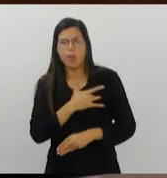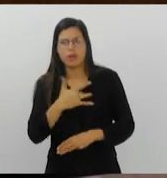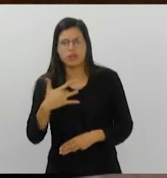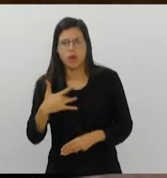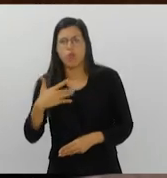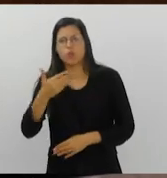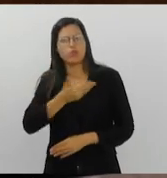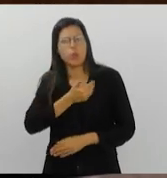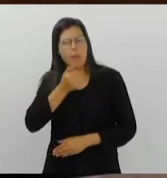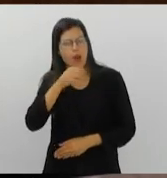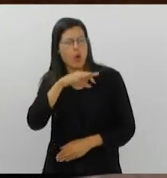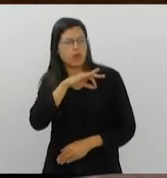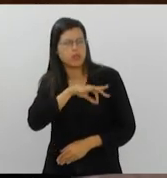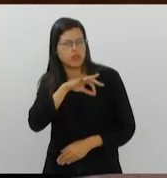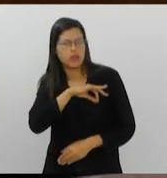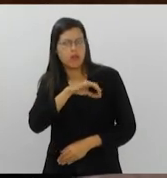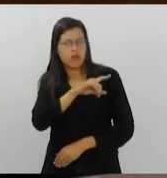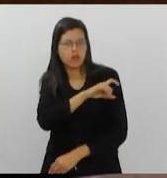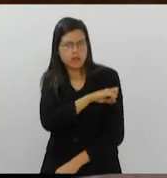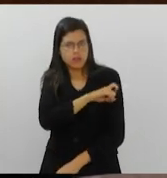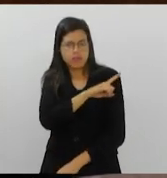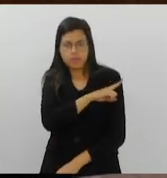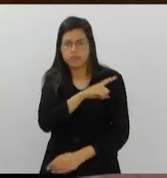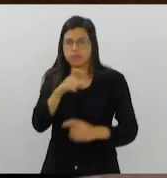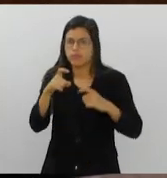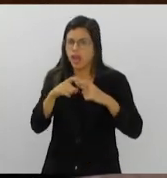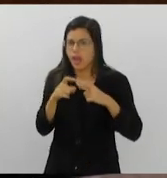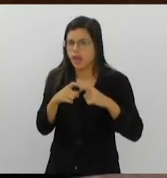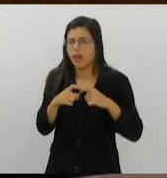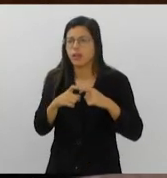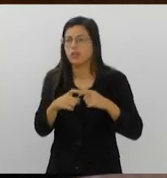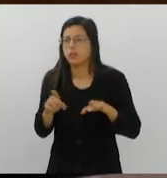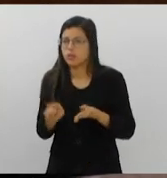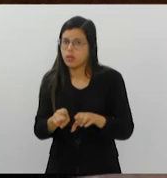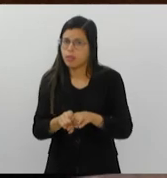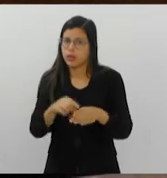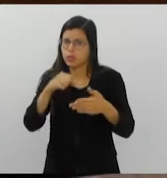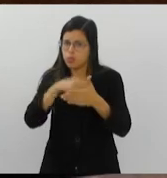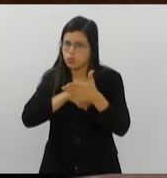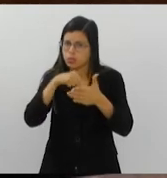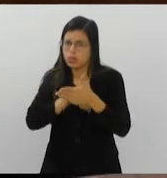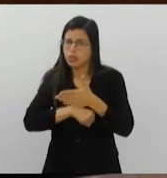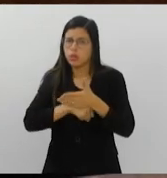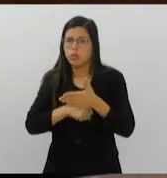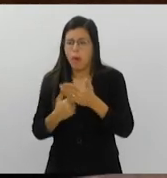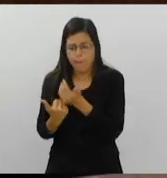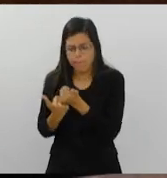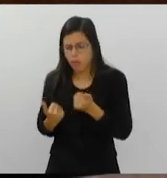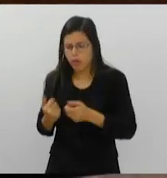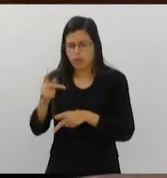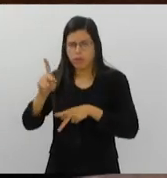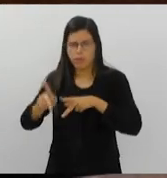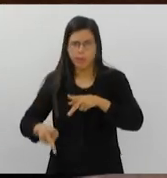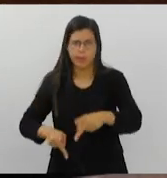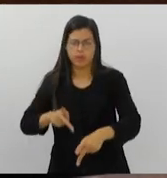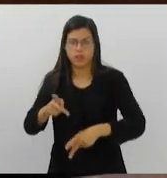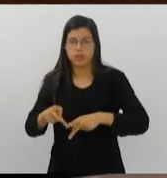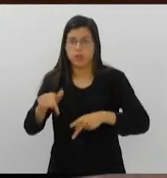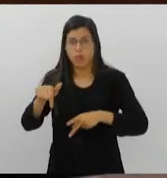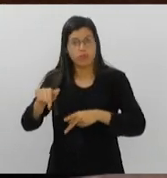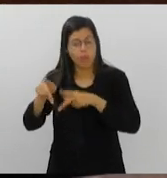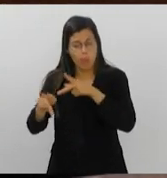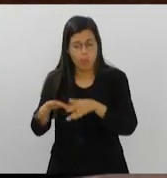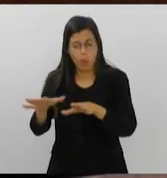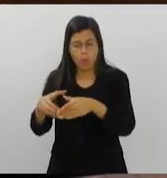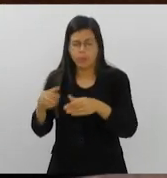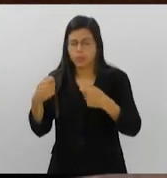salário para os médicos, enfermeiras, auxiliares, e também lutamos pelo lado da população. Ela tem que saber